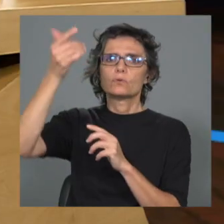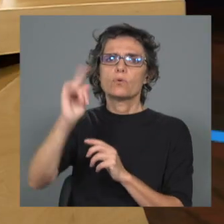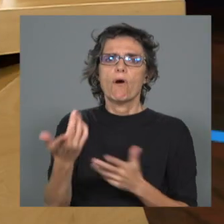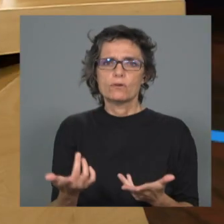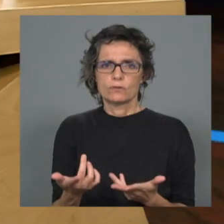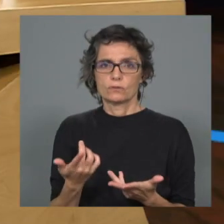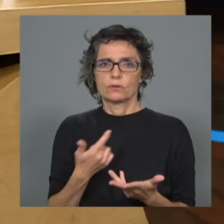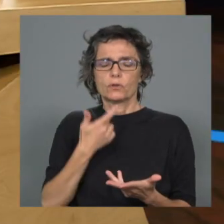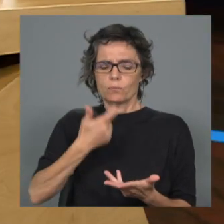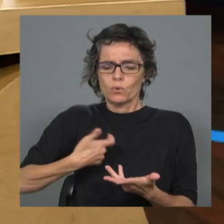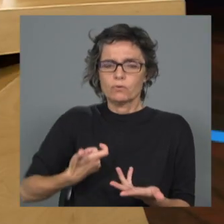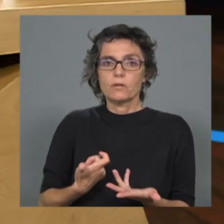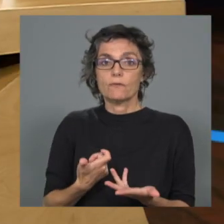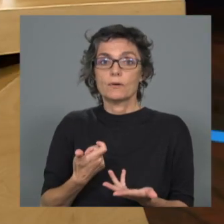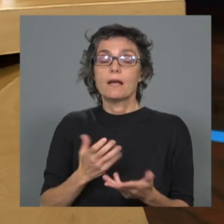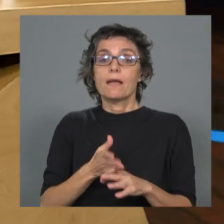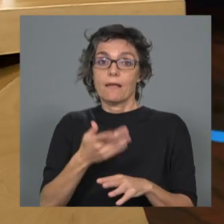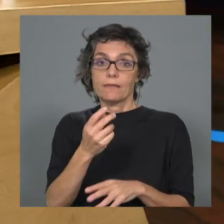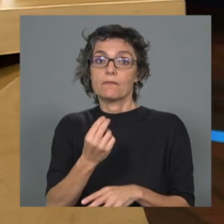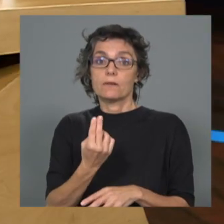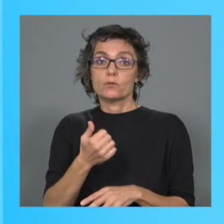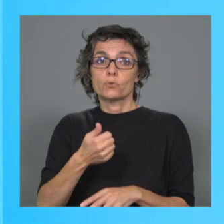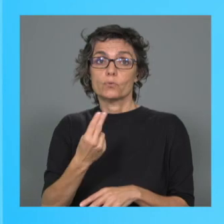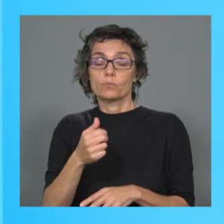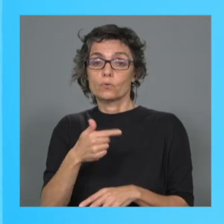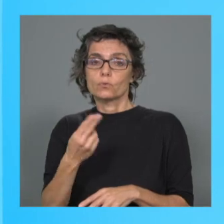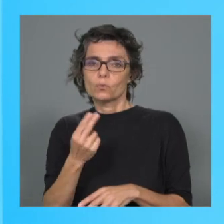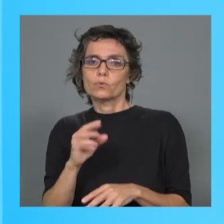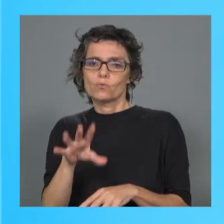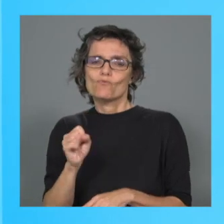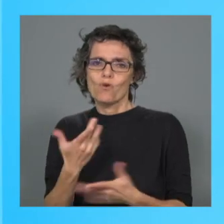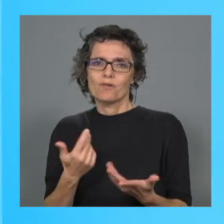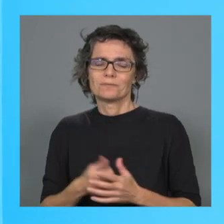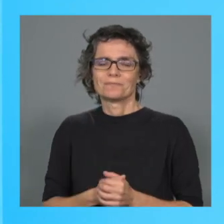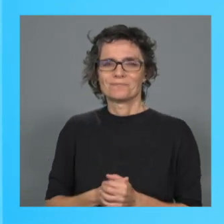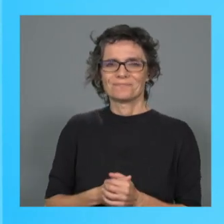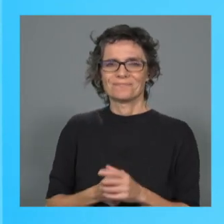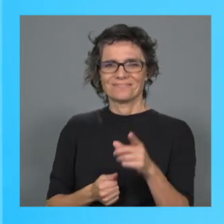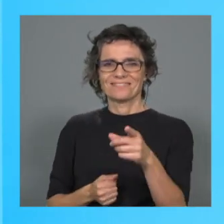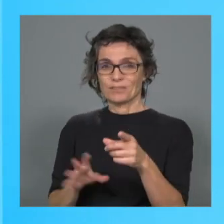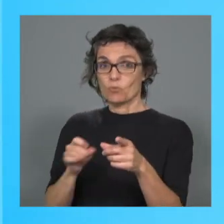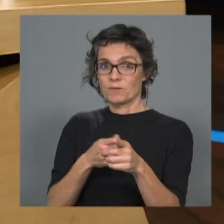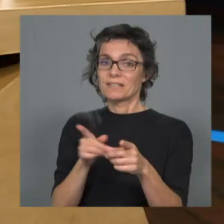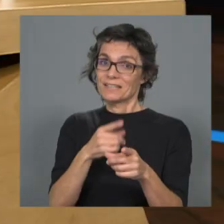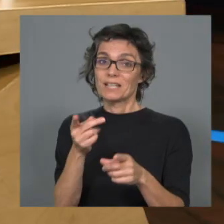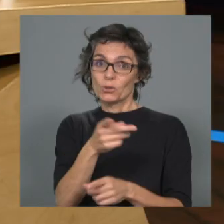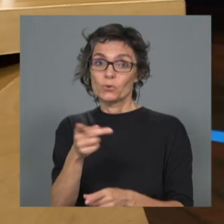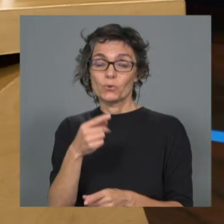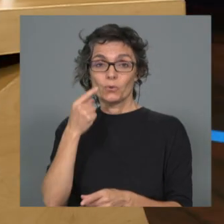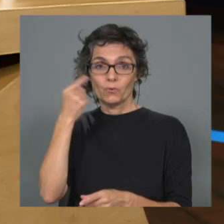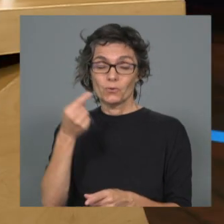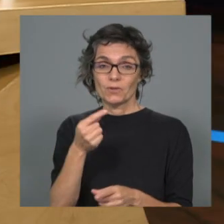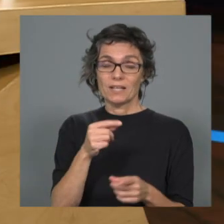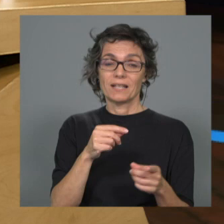academia fui encontrando. Conseguiu perceber de forma mais concreta. O Tcherno fez 2 grandes viagens, podemos dizer, da Guiné